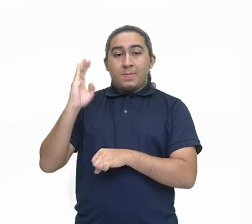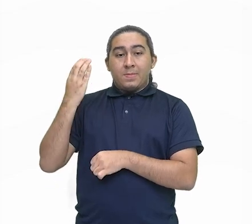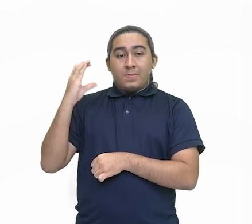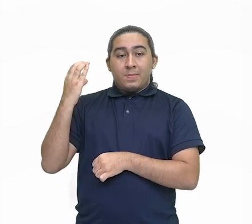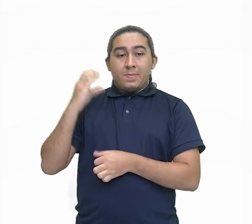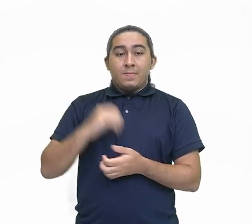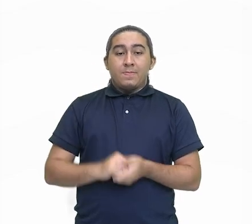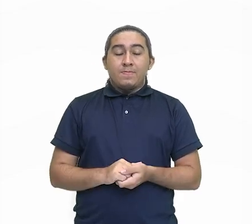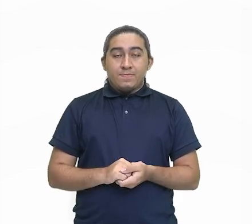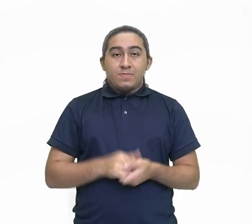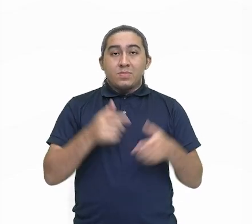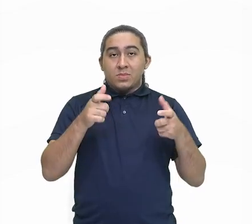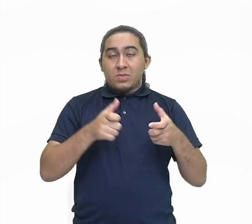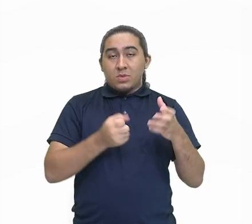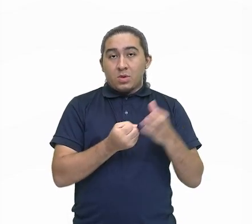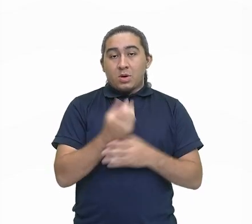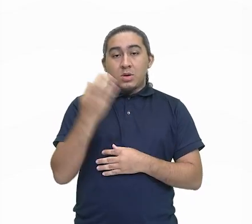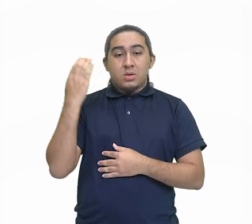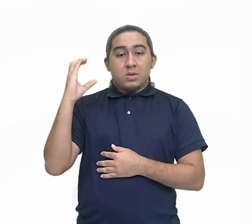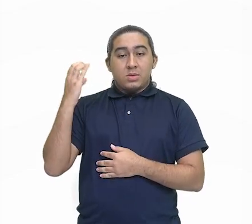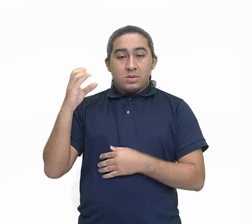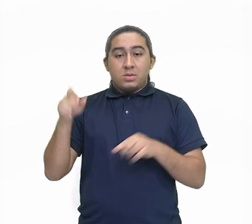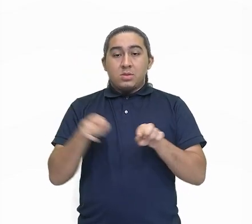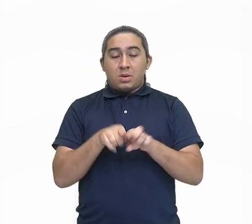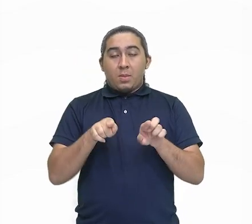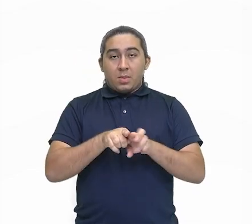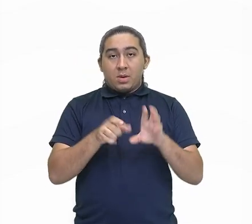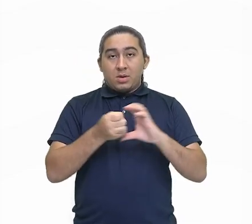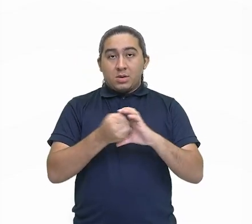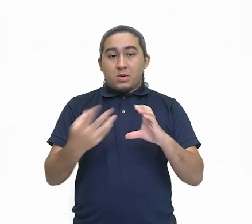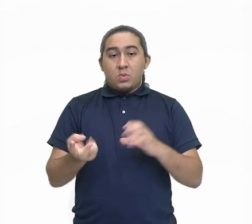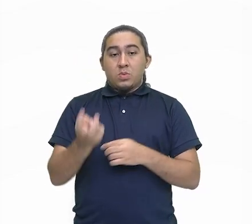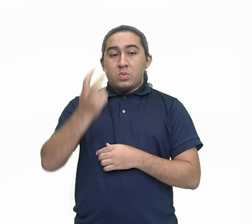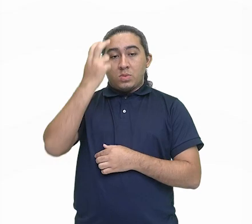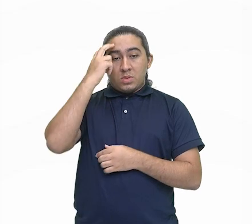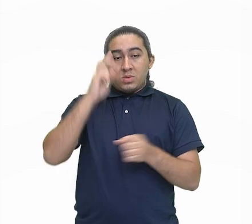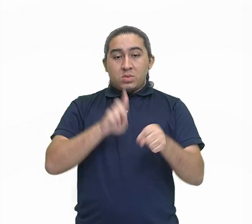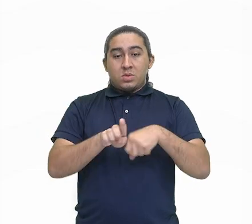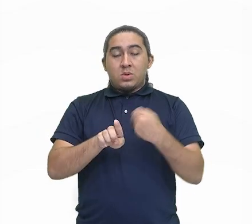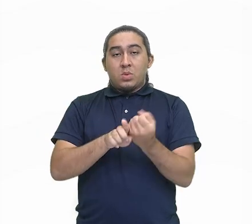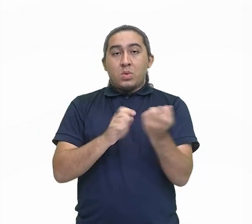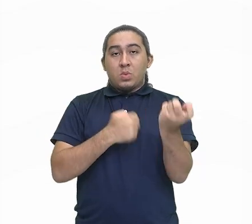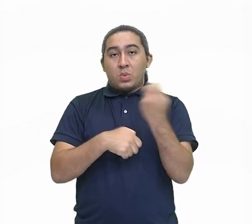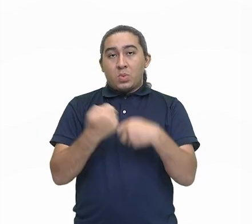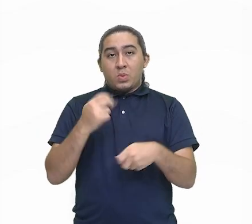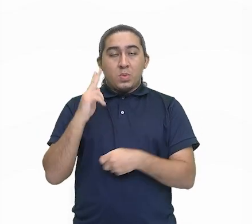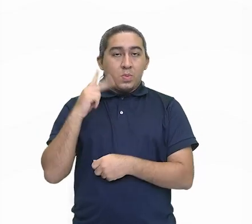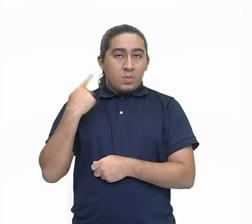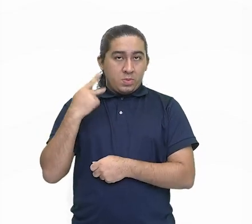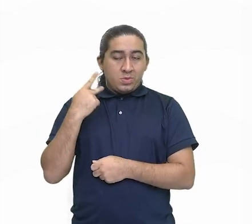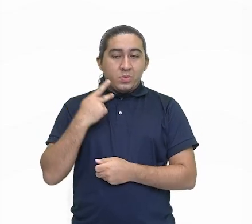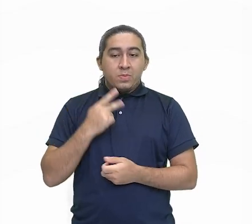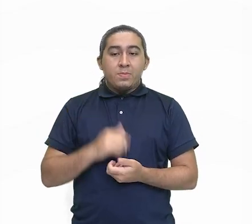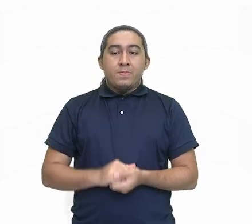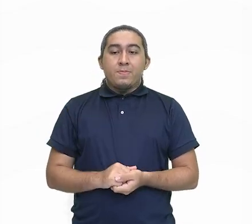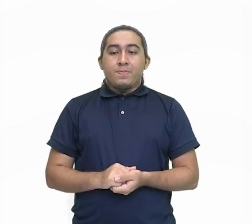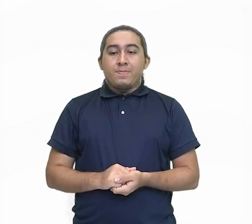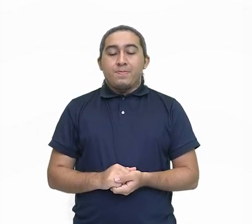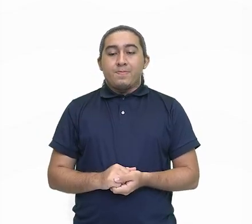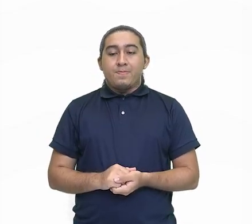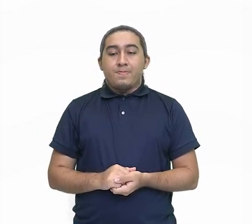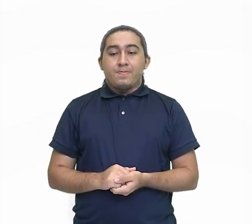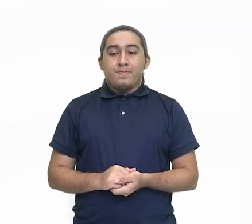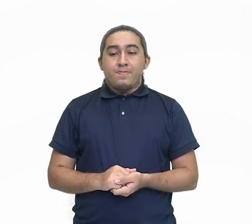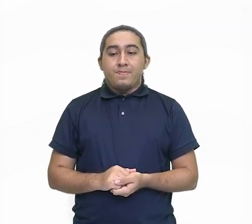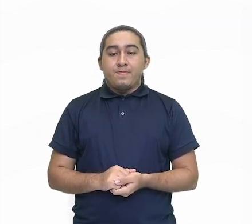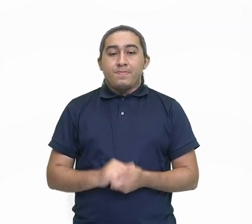ciência, natureza da ciência, aspectos culturais, sociais, econômicos e